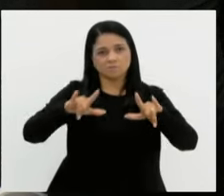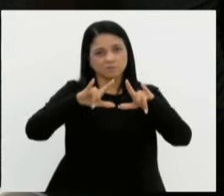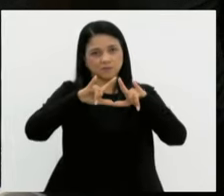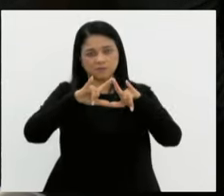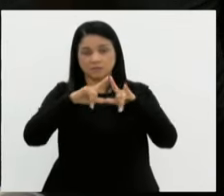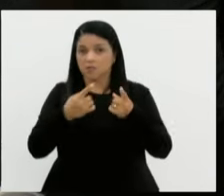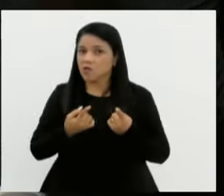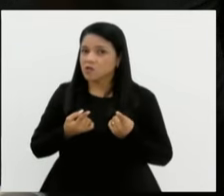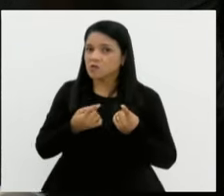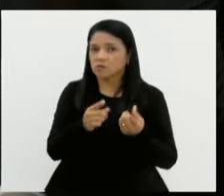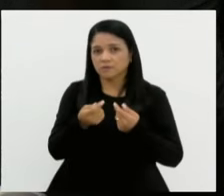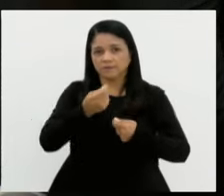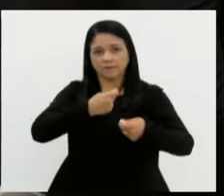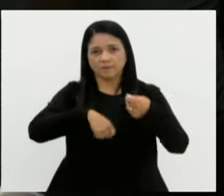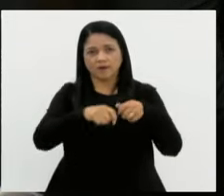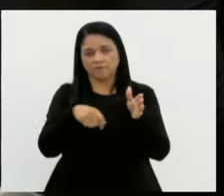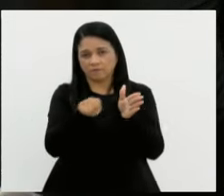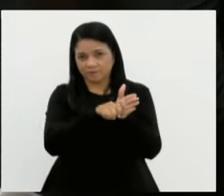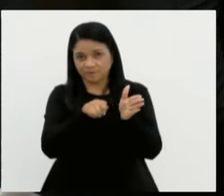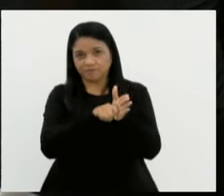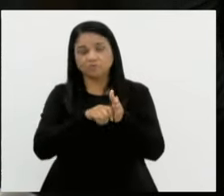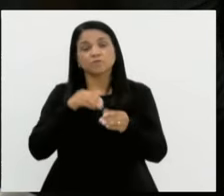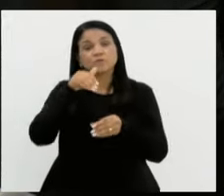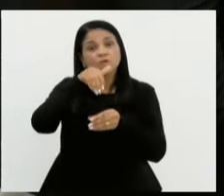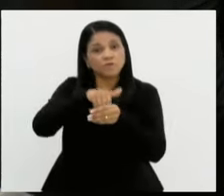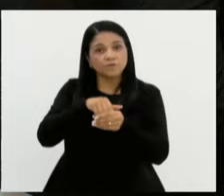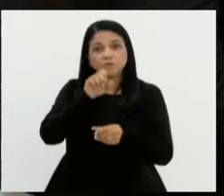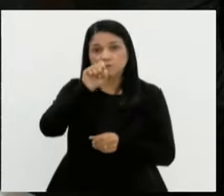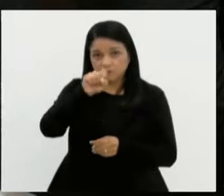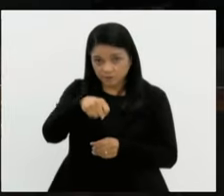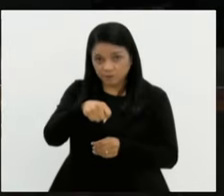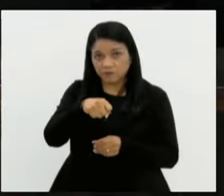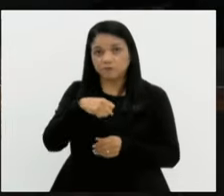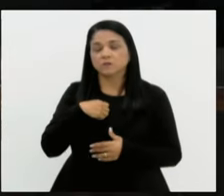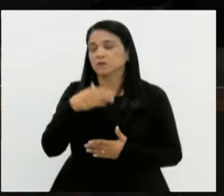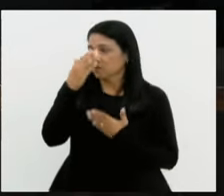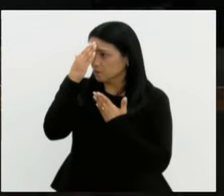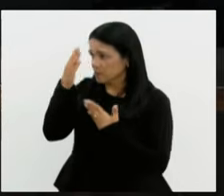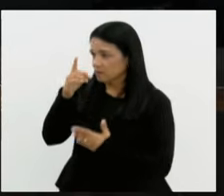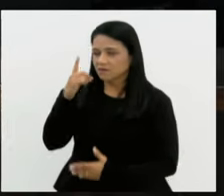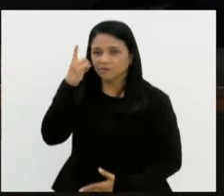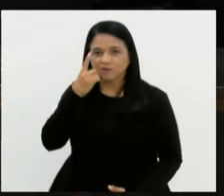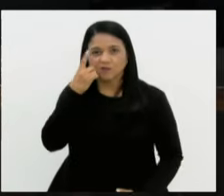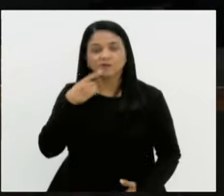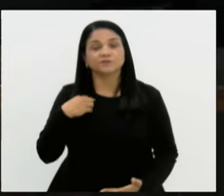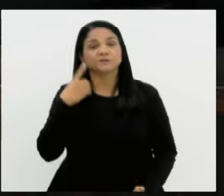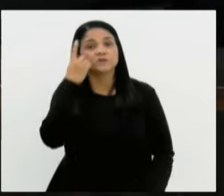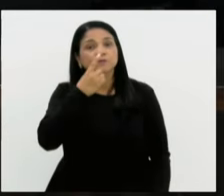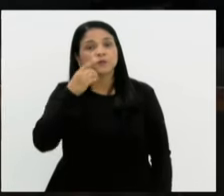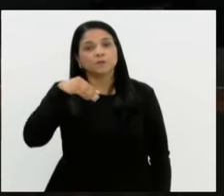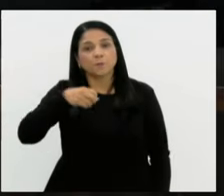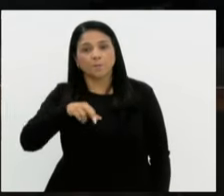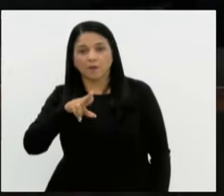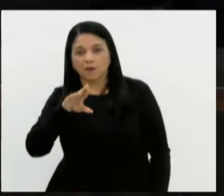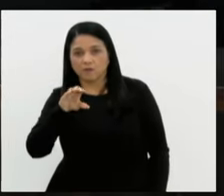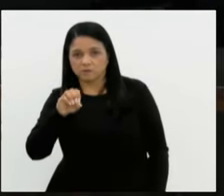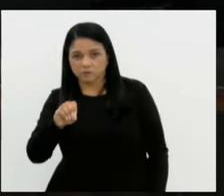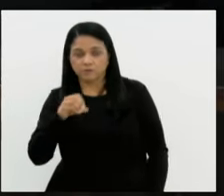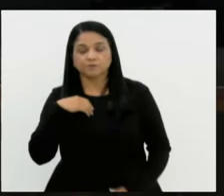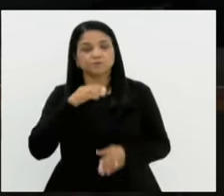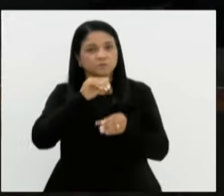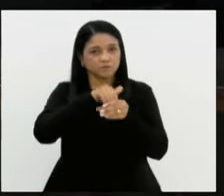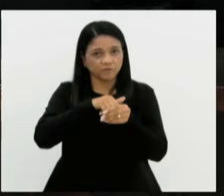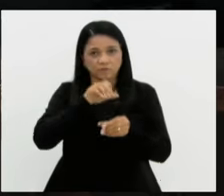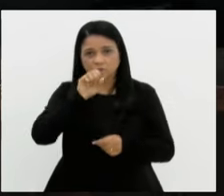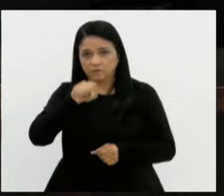tráfico. Meu voto é sim, senhor presidente. Muito obrigado, deputado. Deputado Márcio Canella. Sim, presidente.